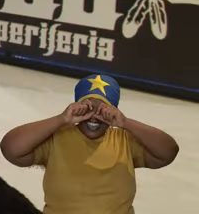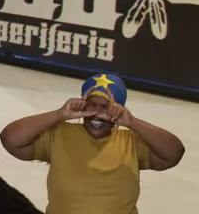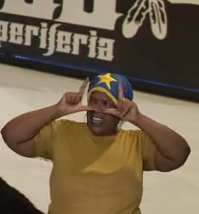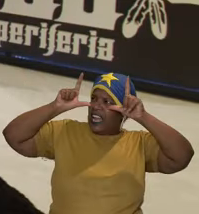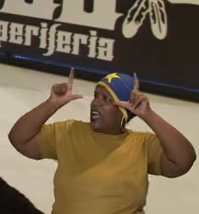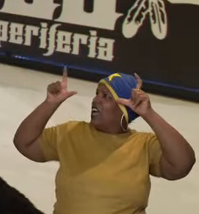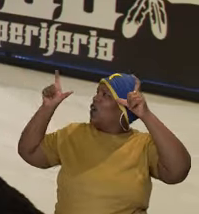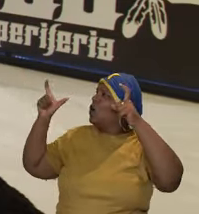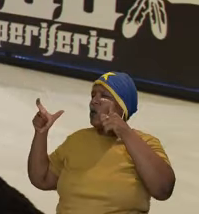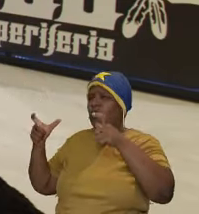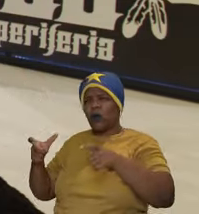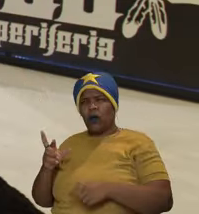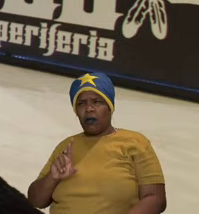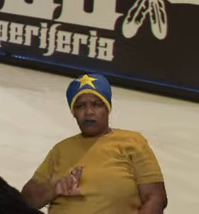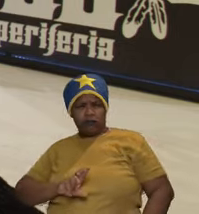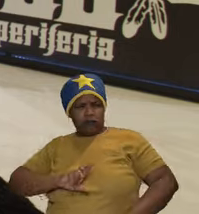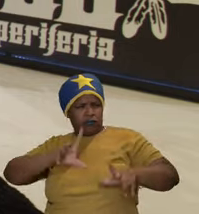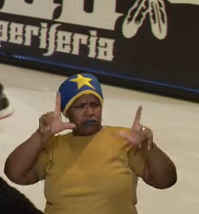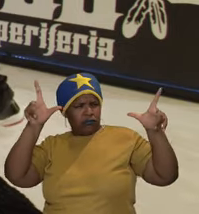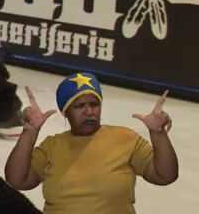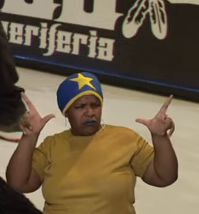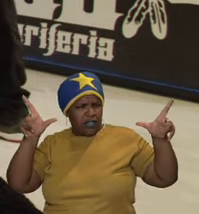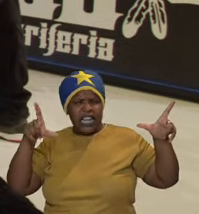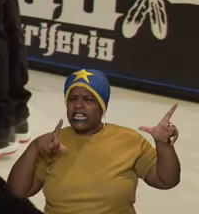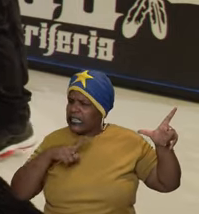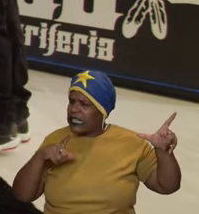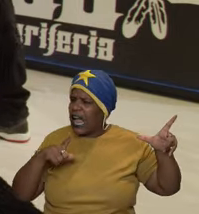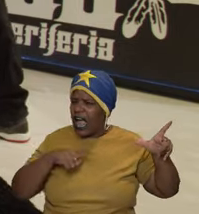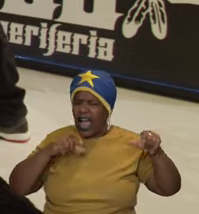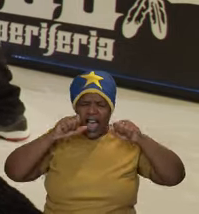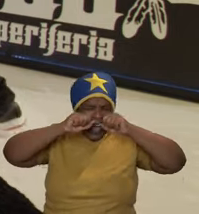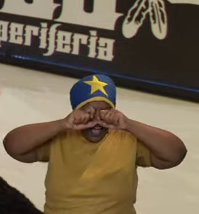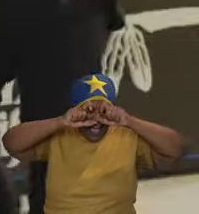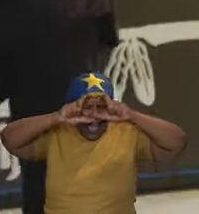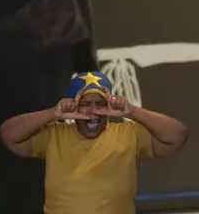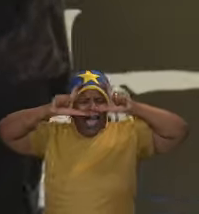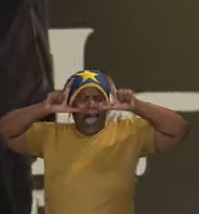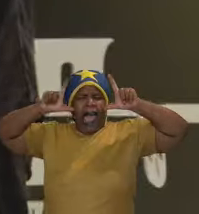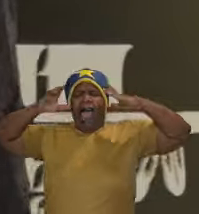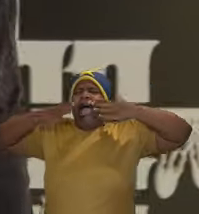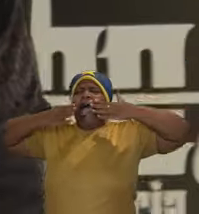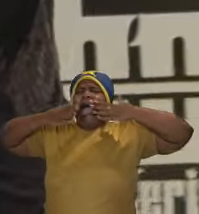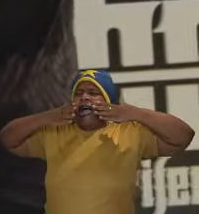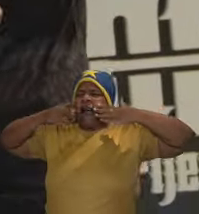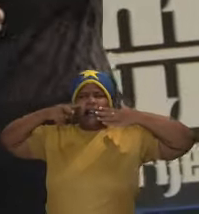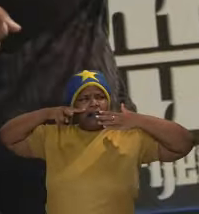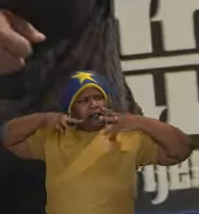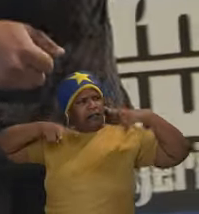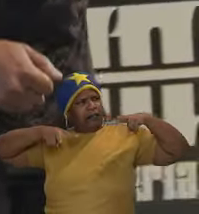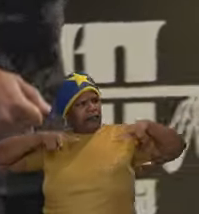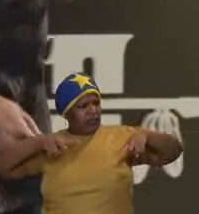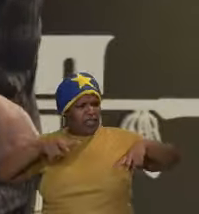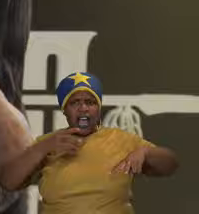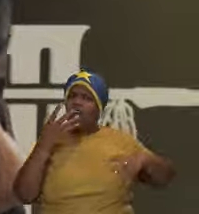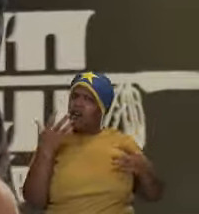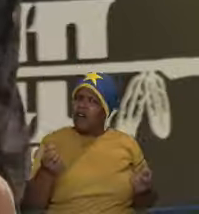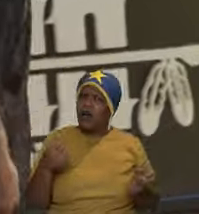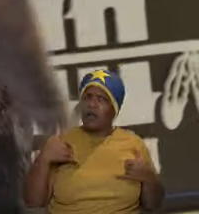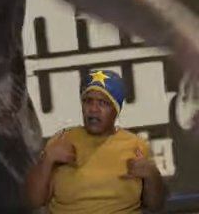Acordar em Narnia. Sempre me chama pra esse rolê, porra. Acordar em Narnia. Sempre me chama pra esse rolê,